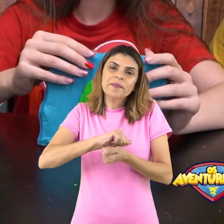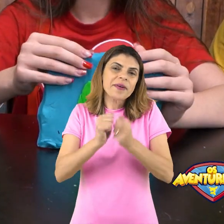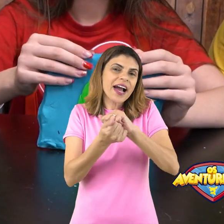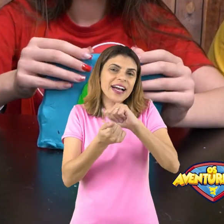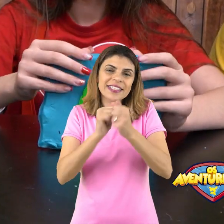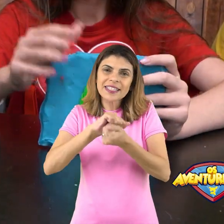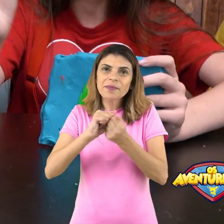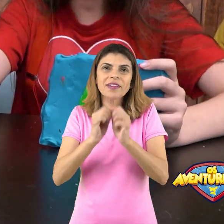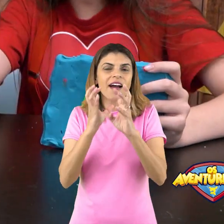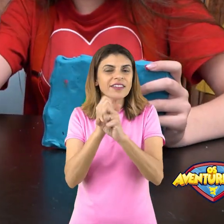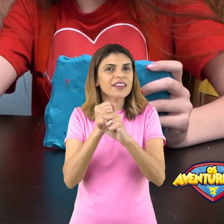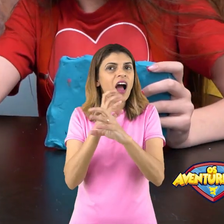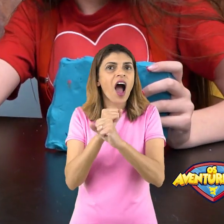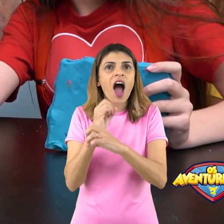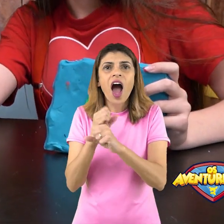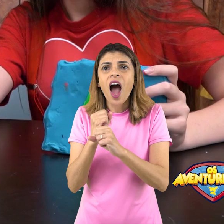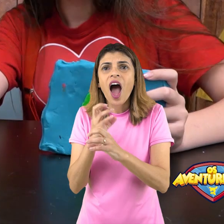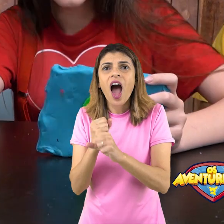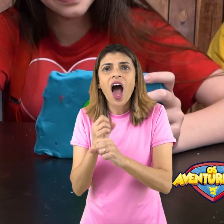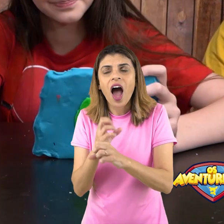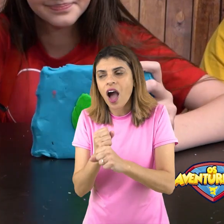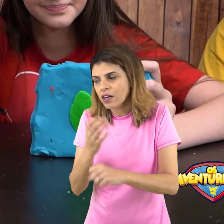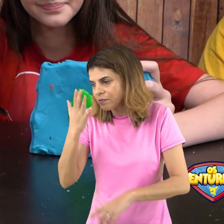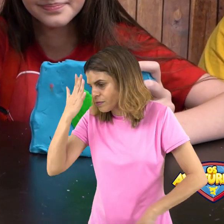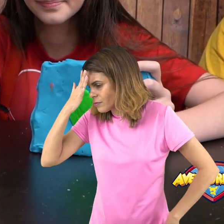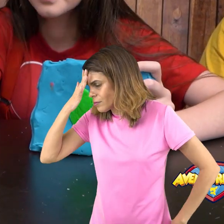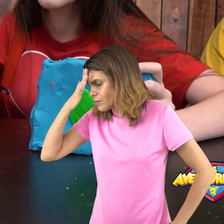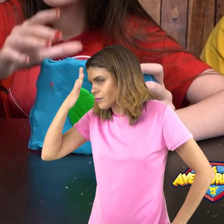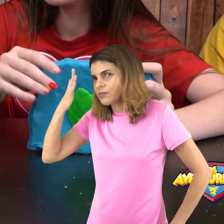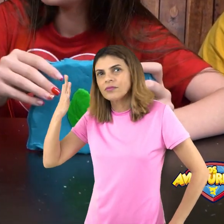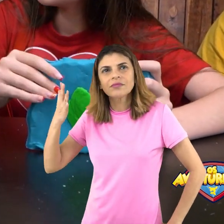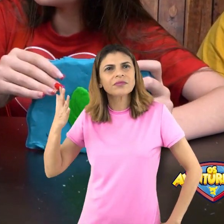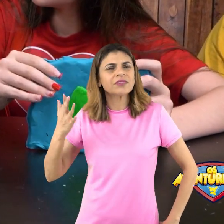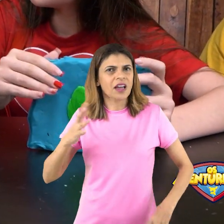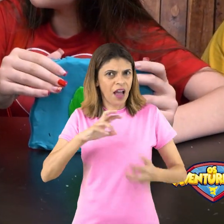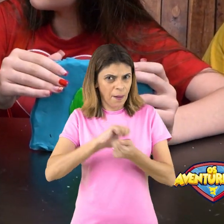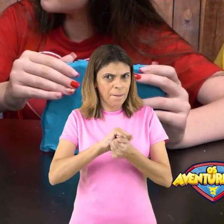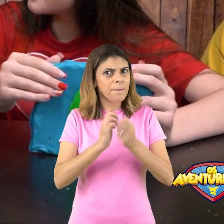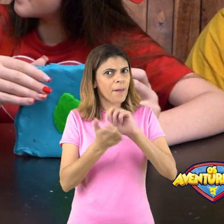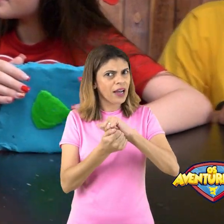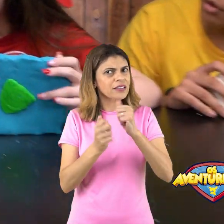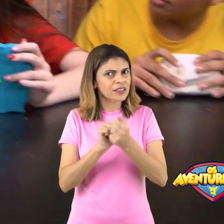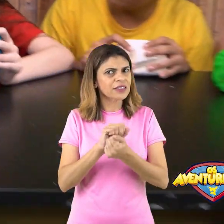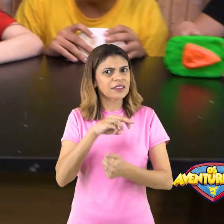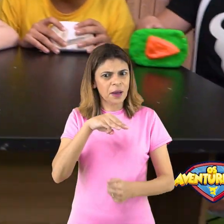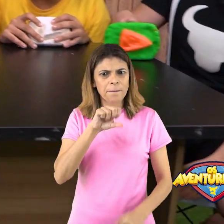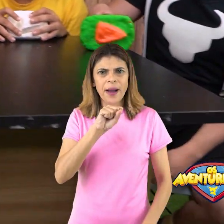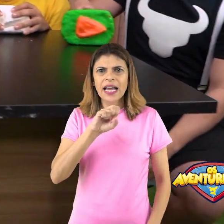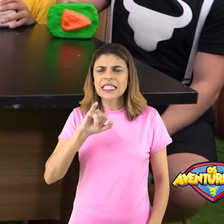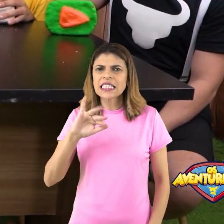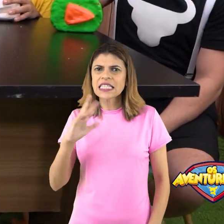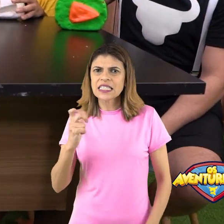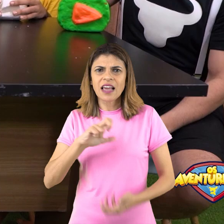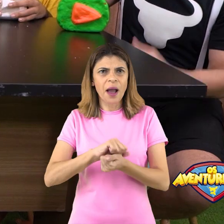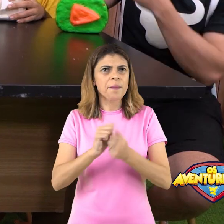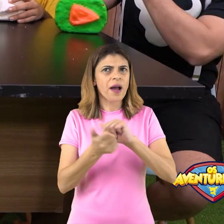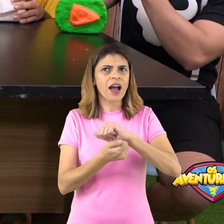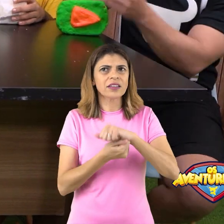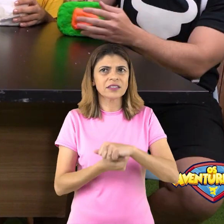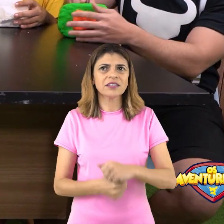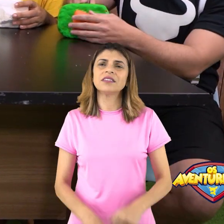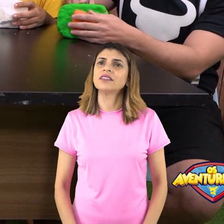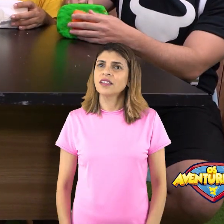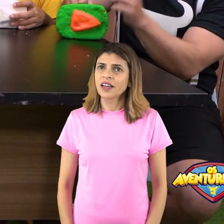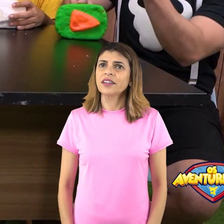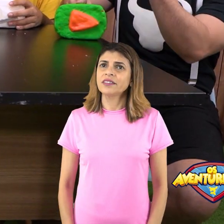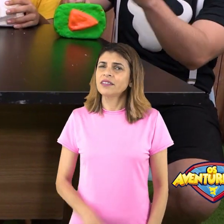agora é só amassar, olha. Pega a massinha. Acho, será que o nome da massinha é porque... A massa? A massinha? Fica aí pra